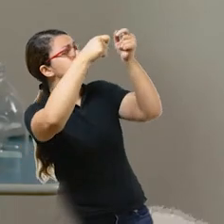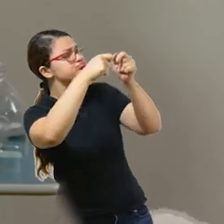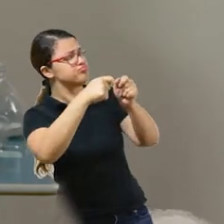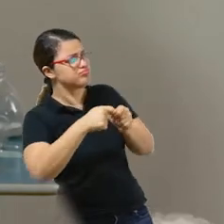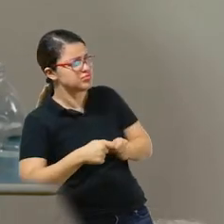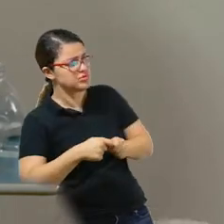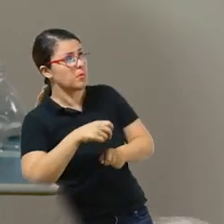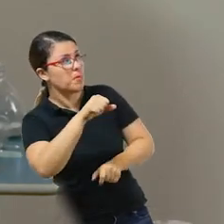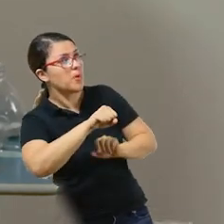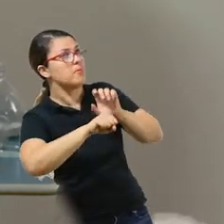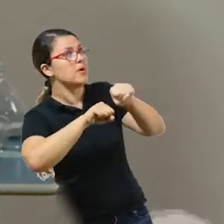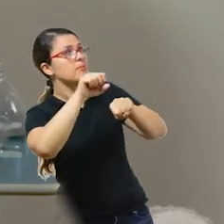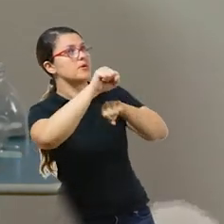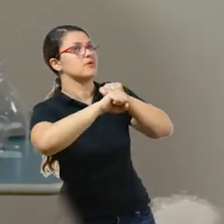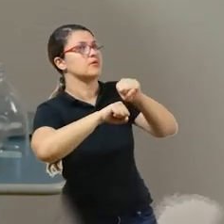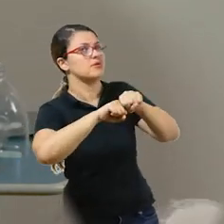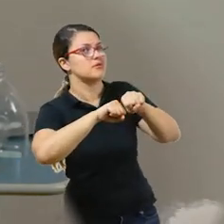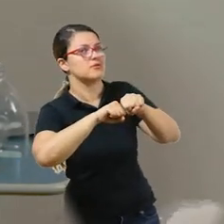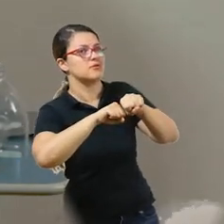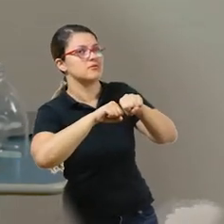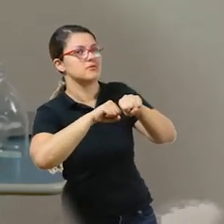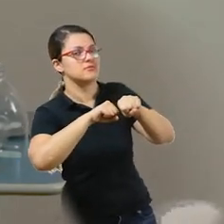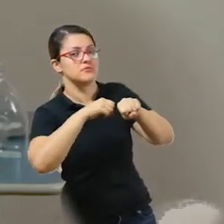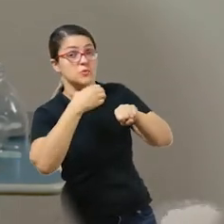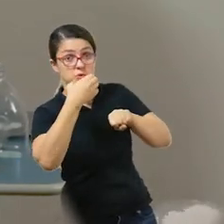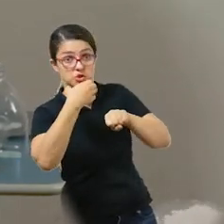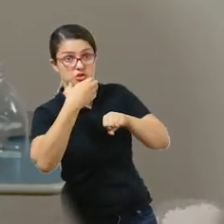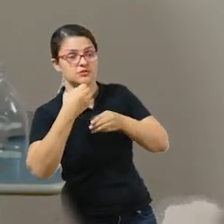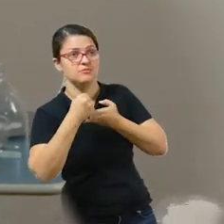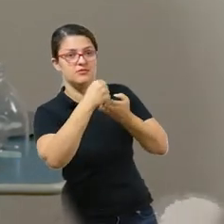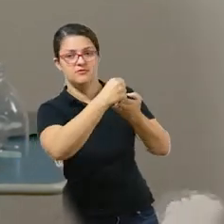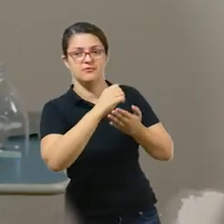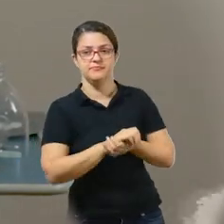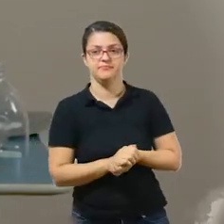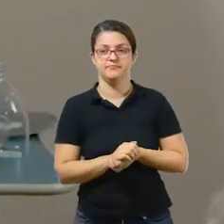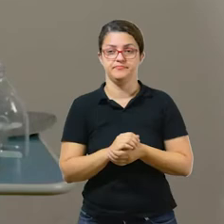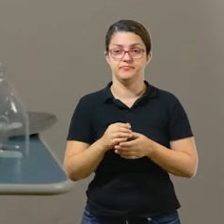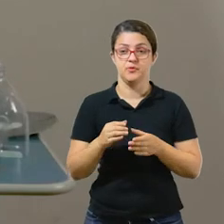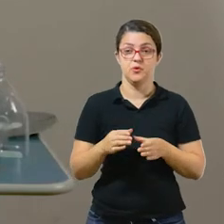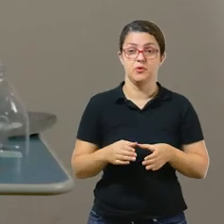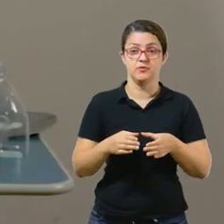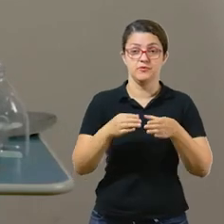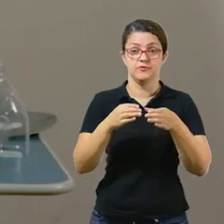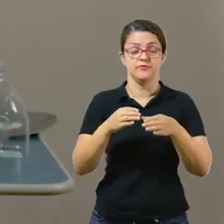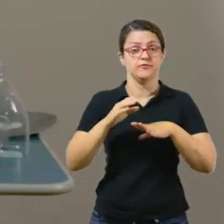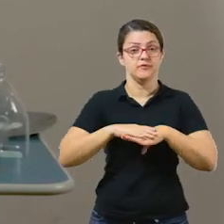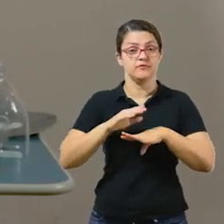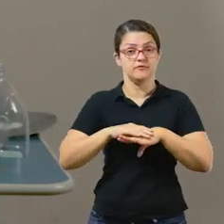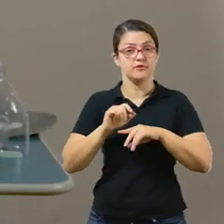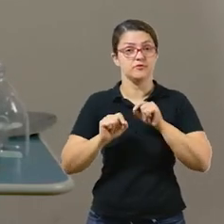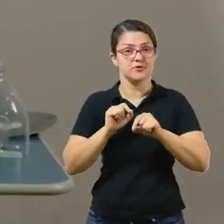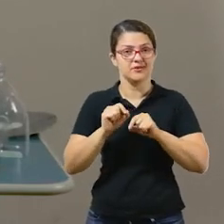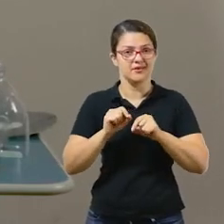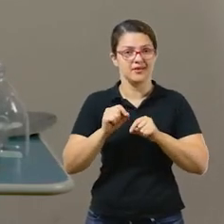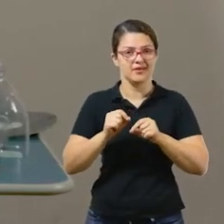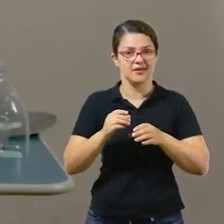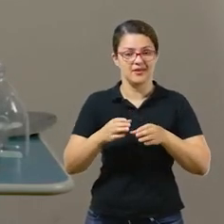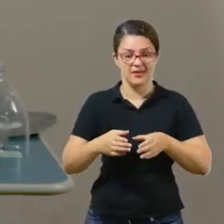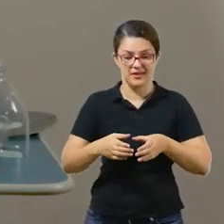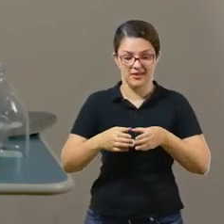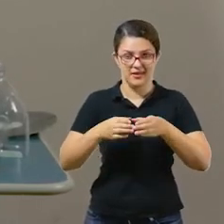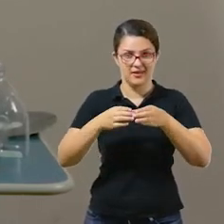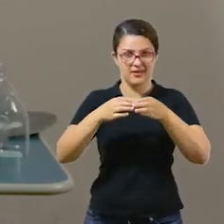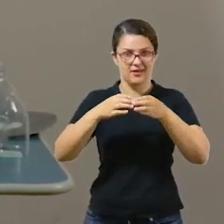então temos a nossa torre com a nossa Rapunzel. Essa foi feita com garrafa de leite. Olha só, que